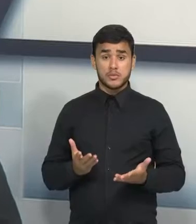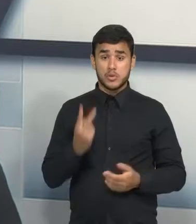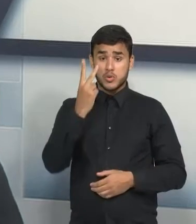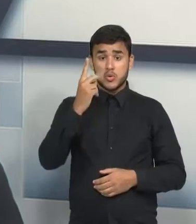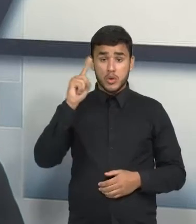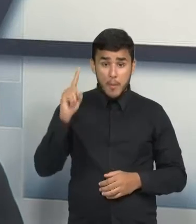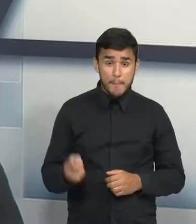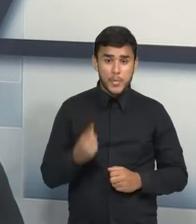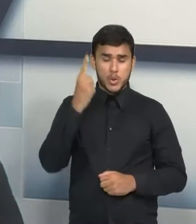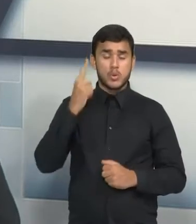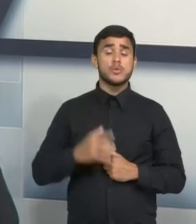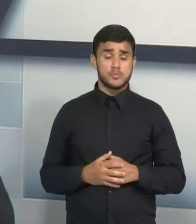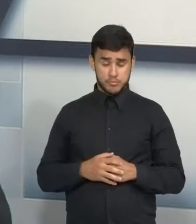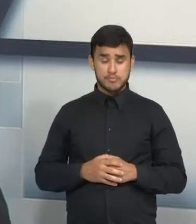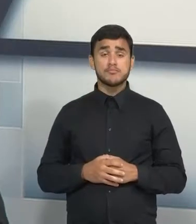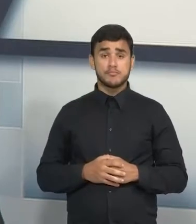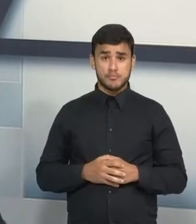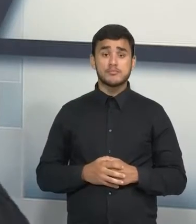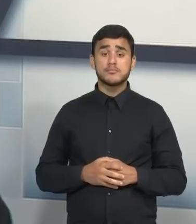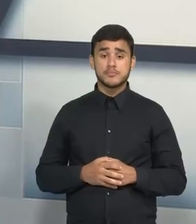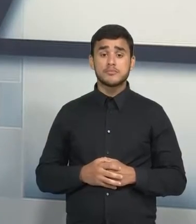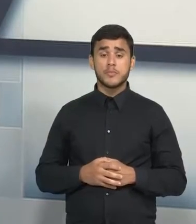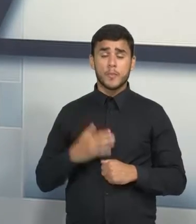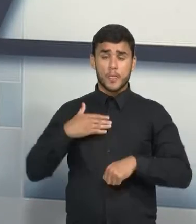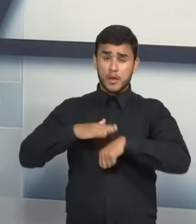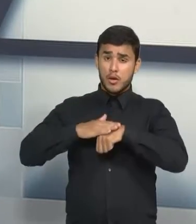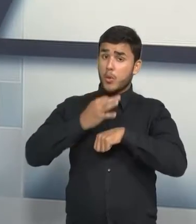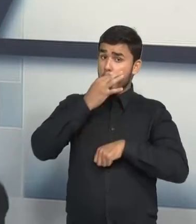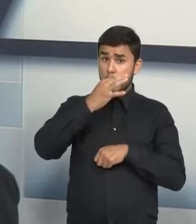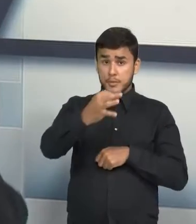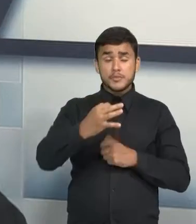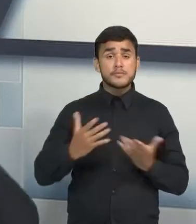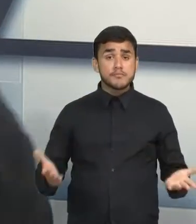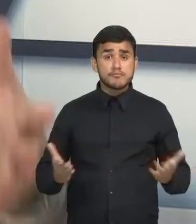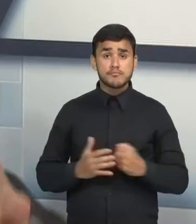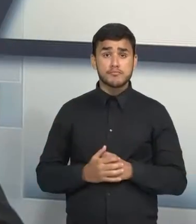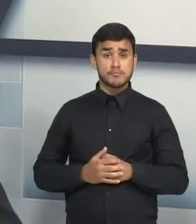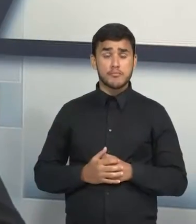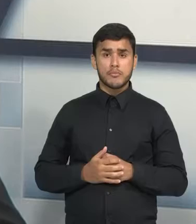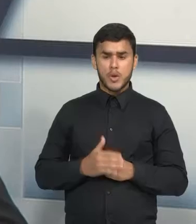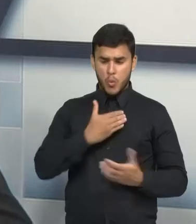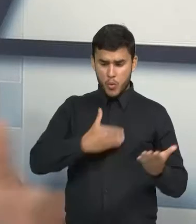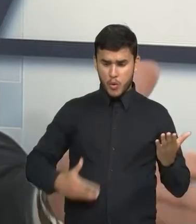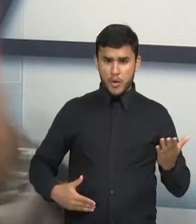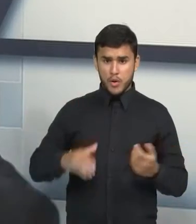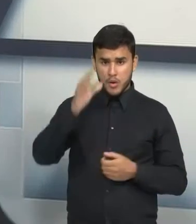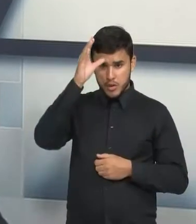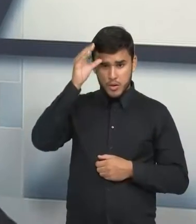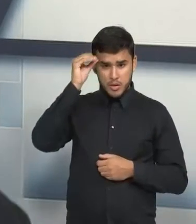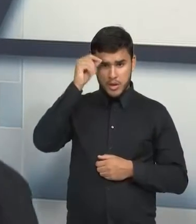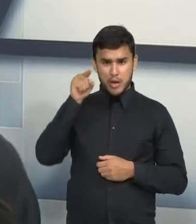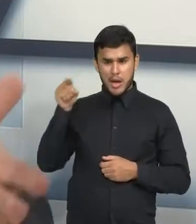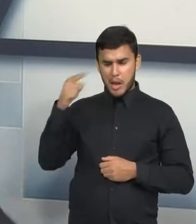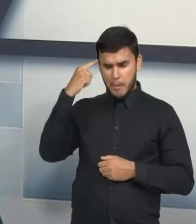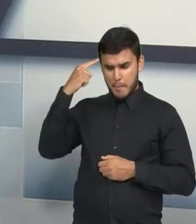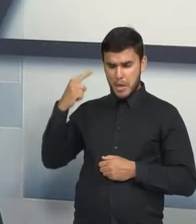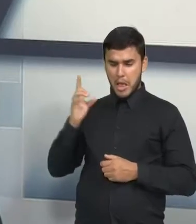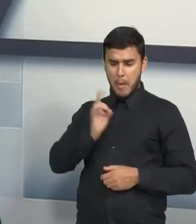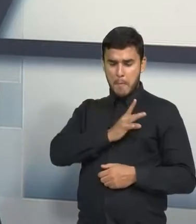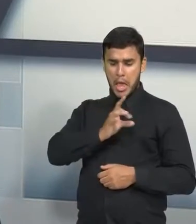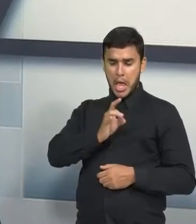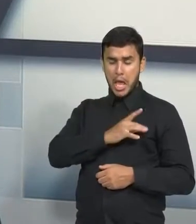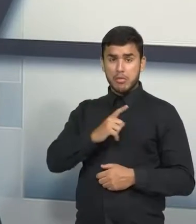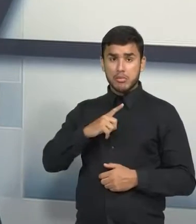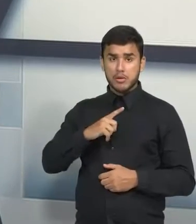seria total. Isso é uma avaliação que eu faço da angústia do próprio governador quando falo que ele é frouxo para enfrentar o